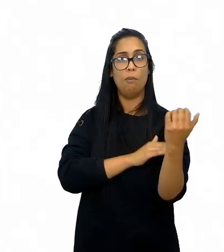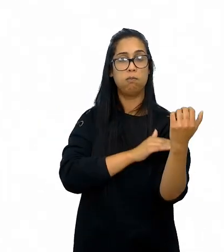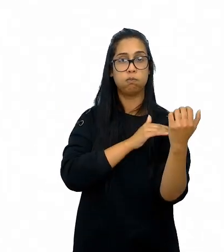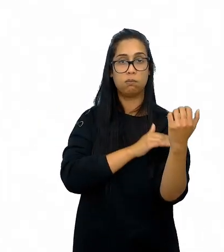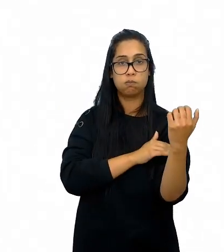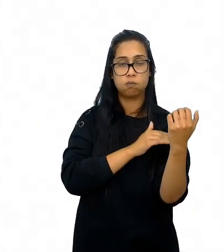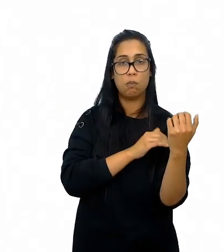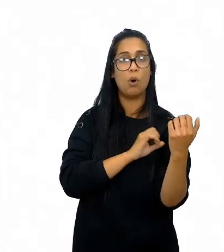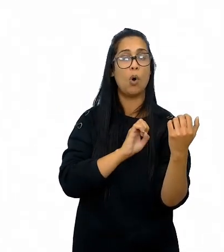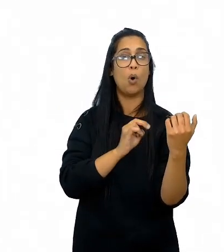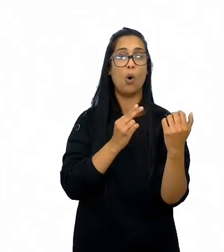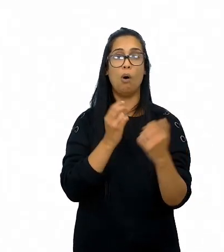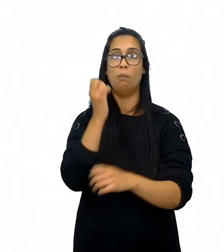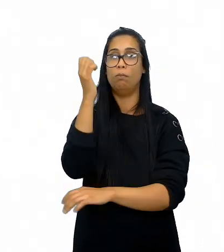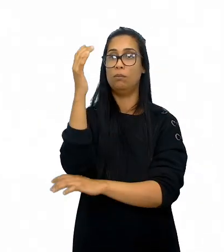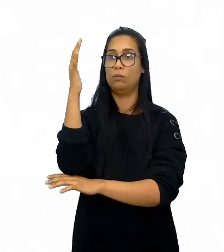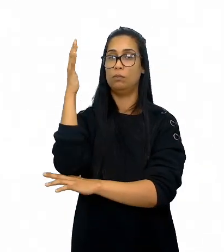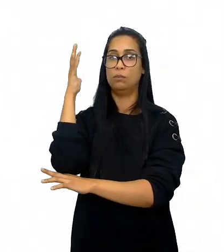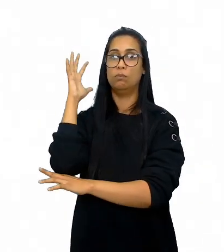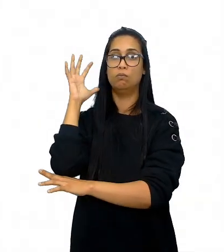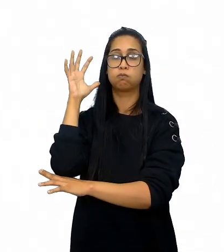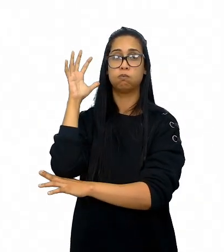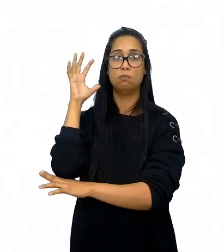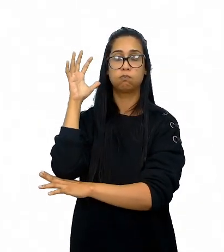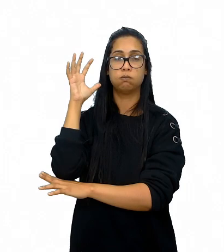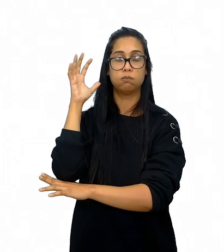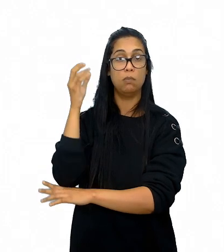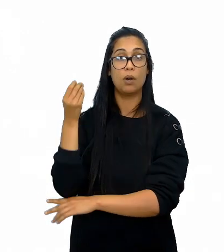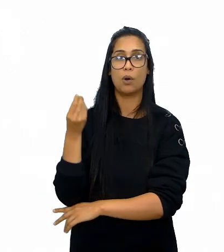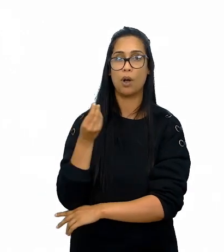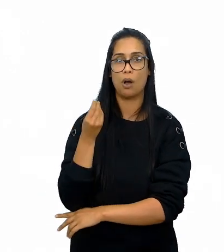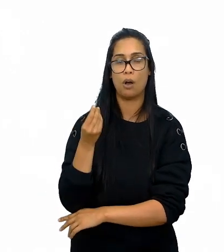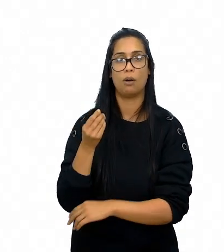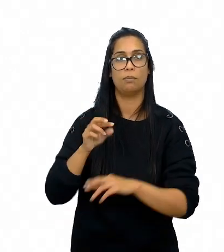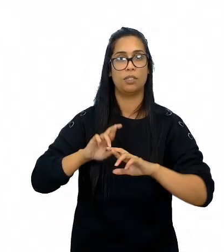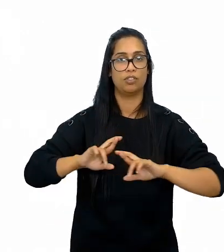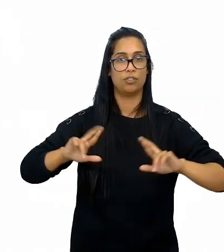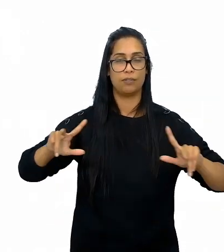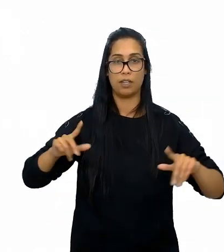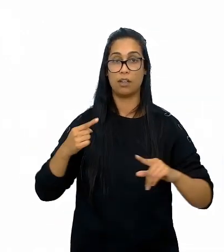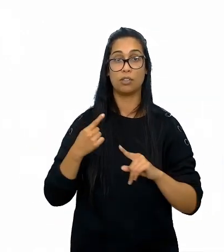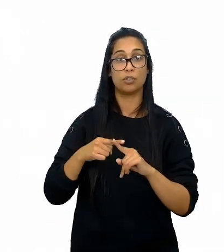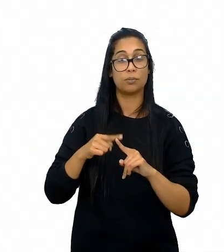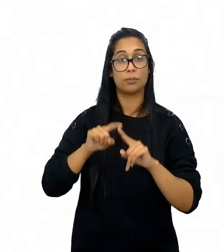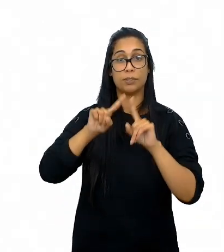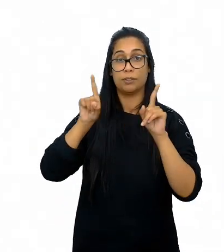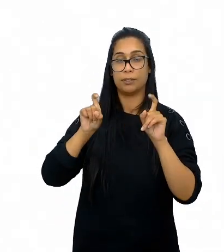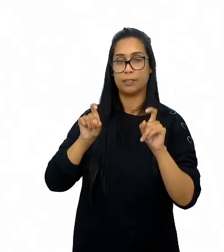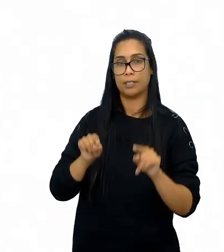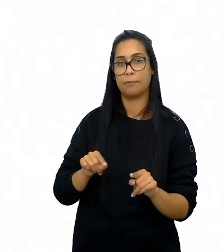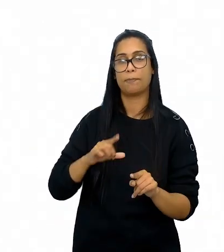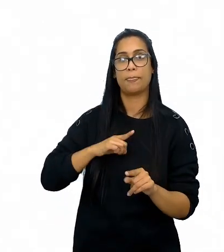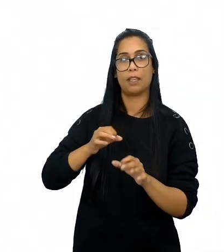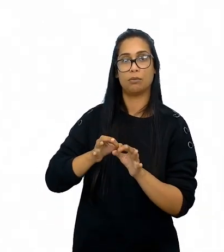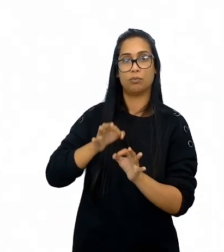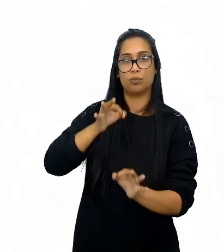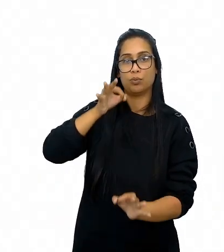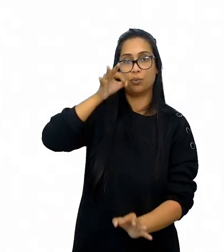dois lugares? Aqui eu já até notei, para falar para vocês, que lá em Machu Picchu, a altitude é cerca de